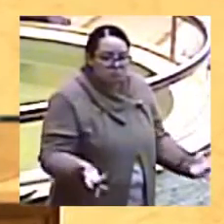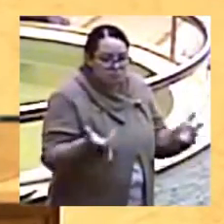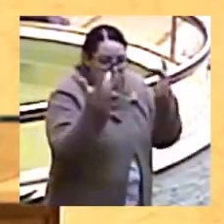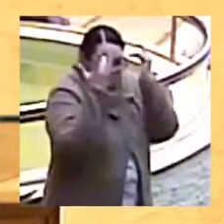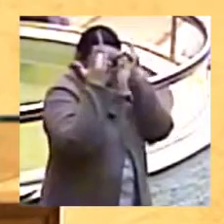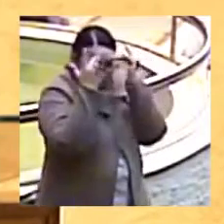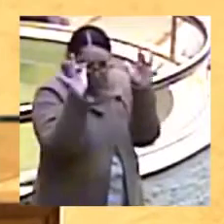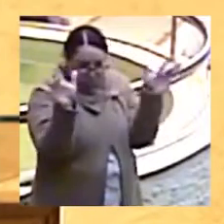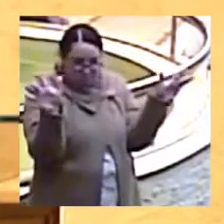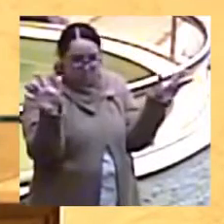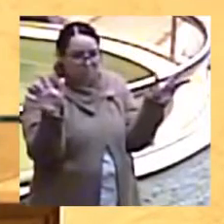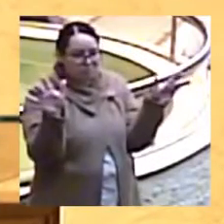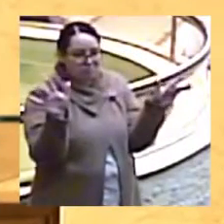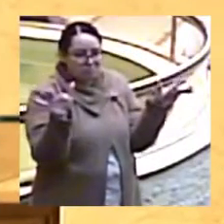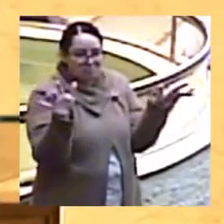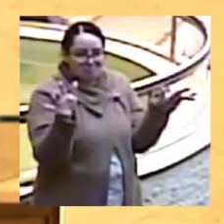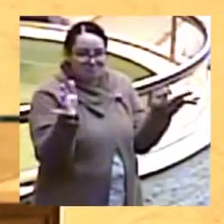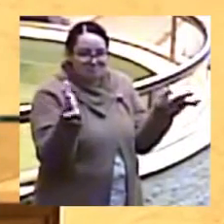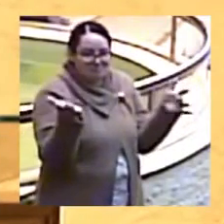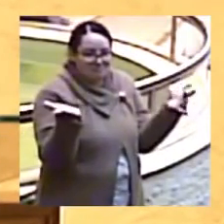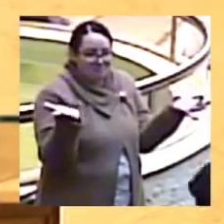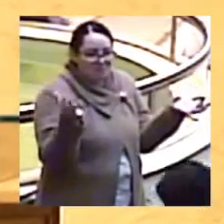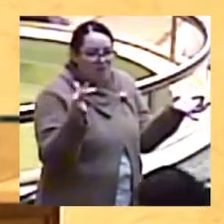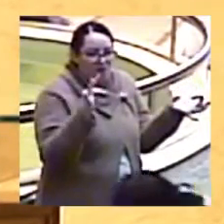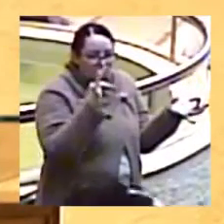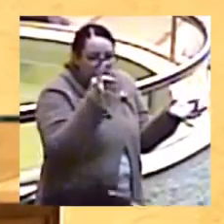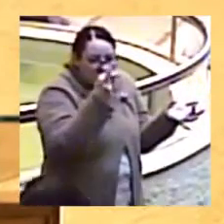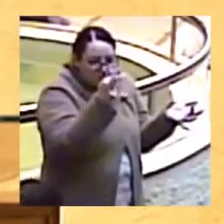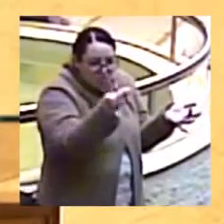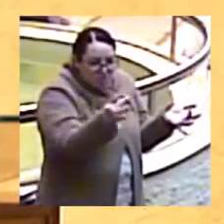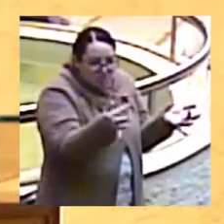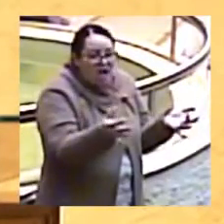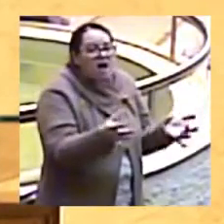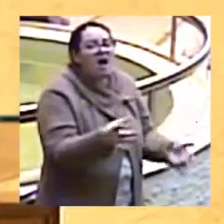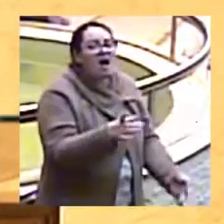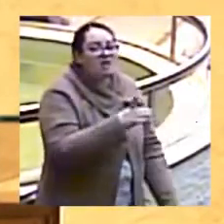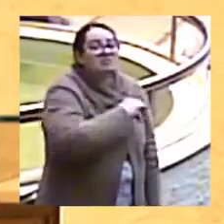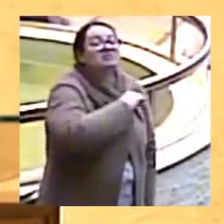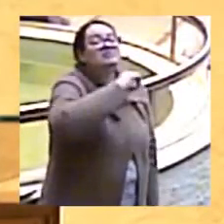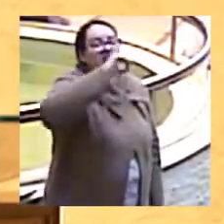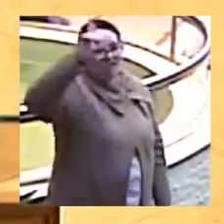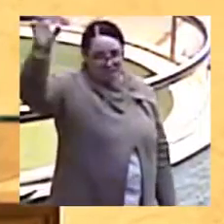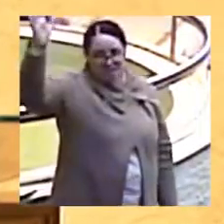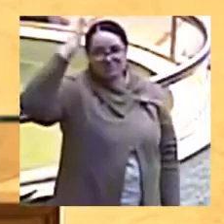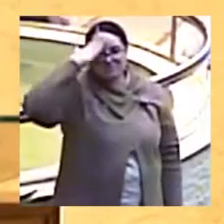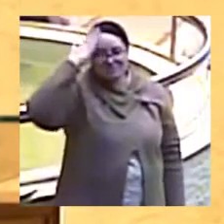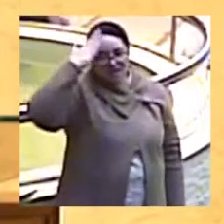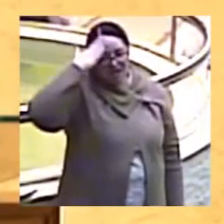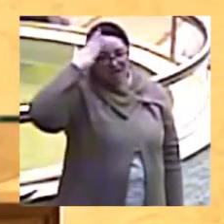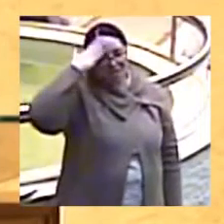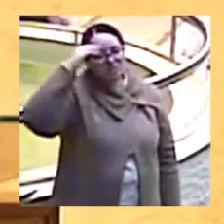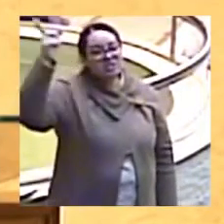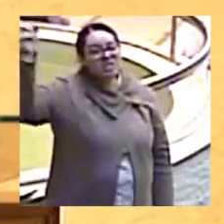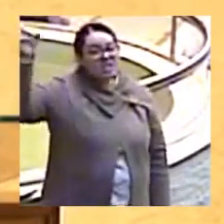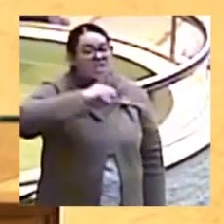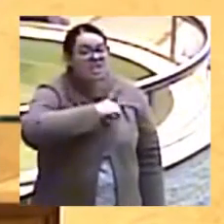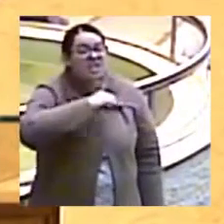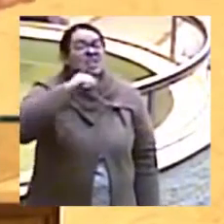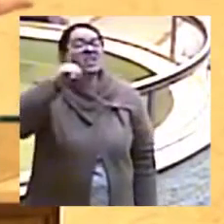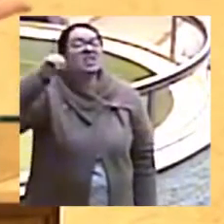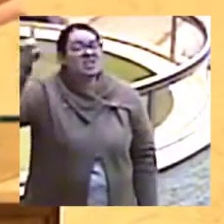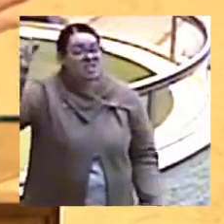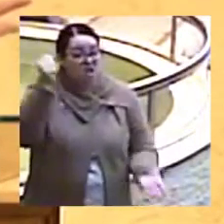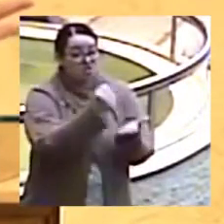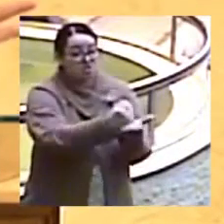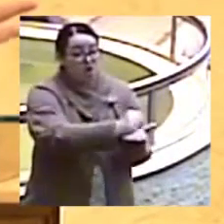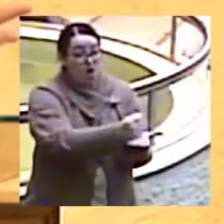palavra, de Deus, nos diz, que Ele, conhece, todas as coisas, e Ele, está no controle, da história humana, nesta terra, então, não há